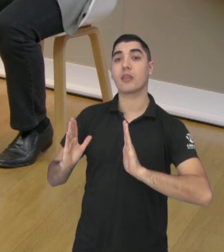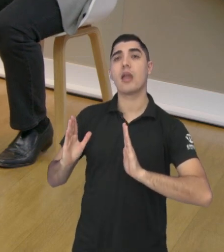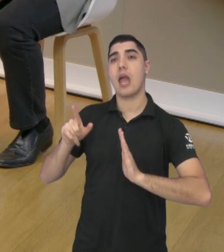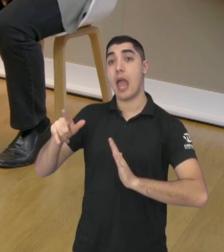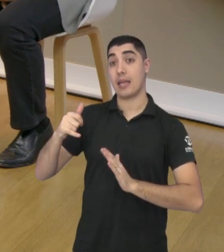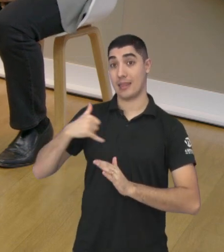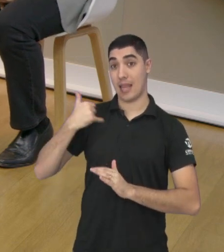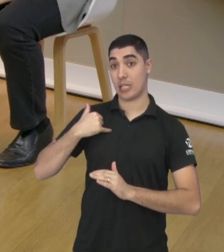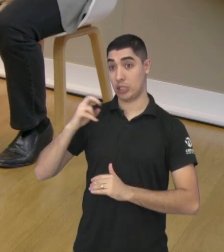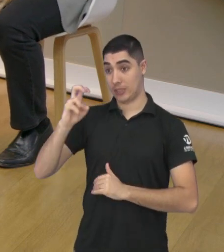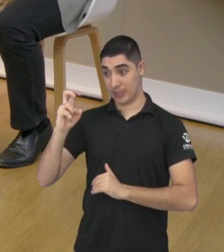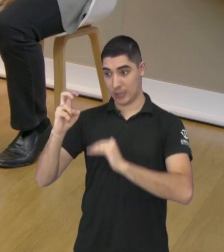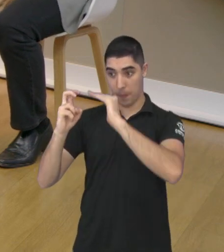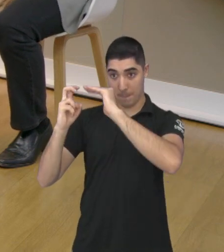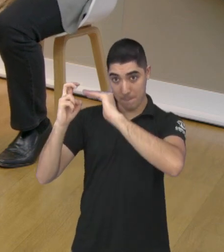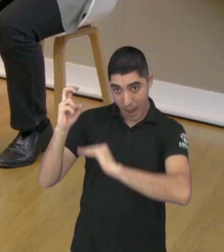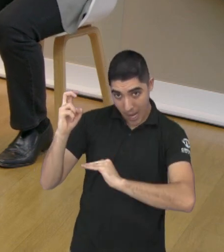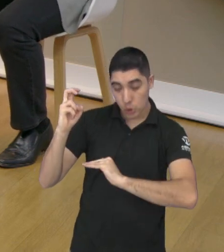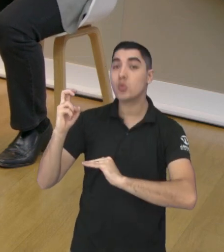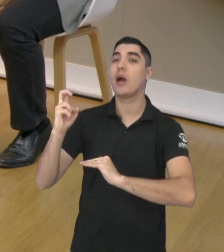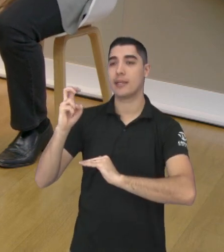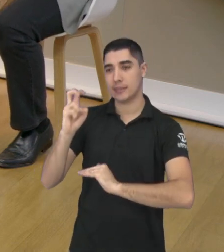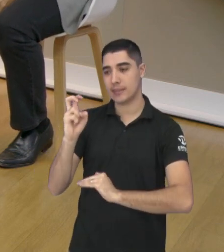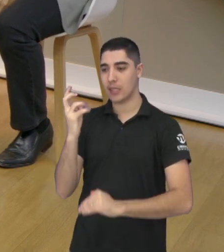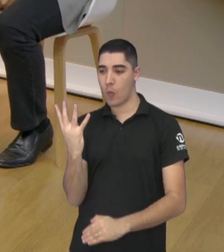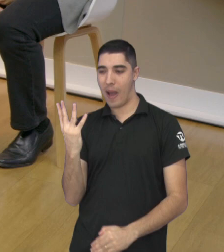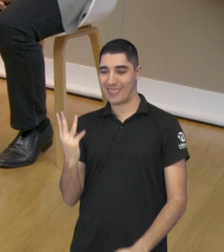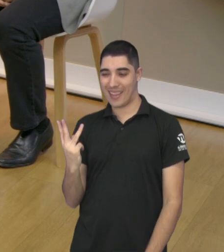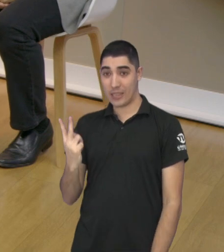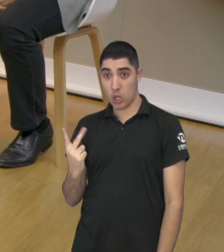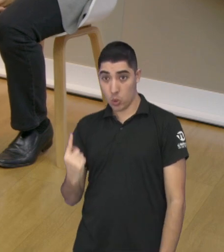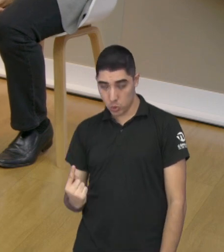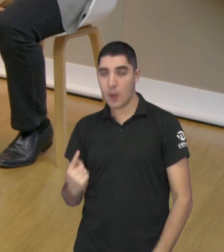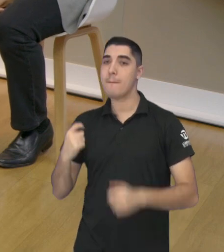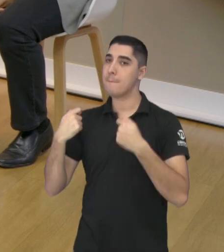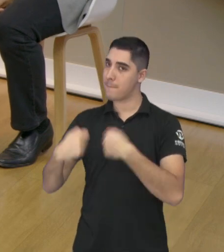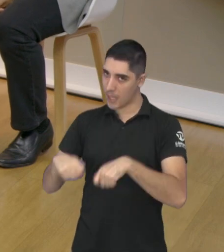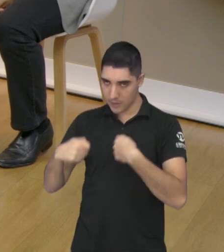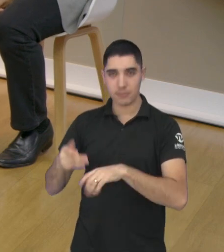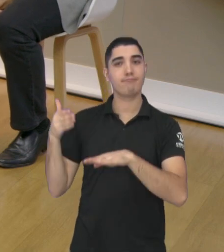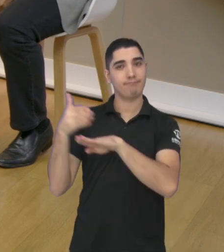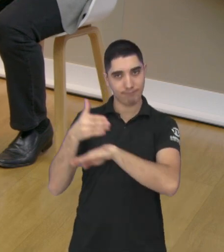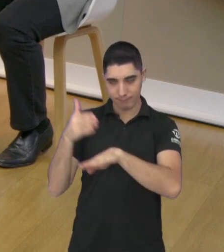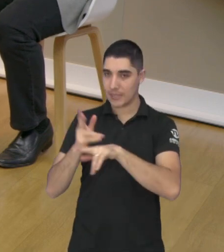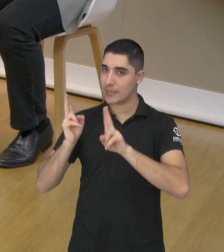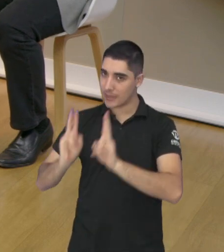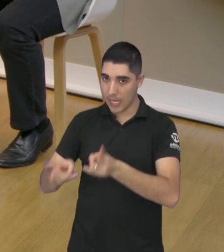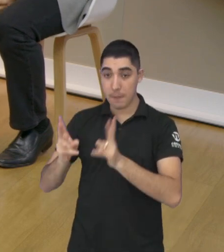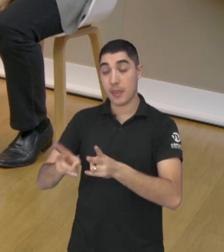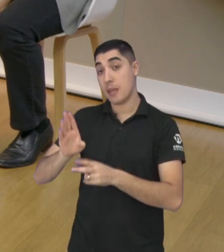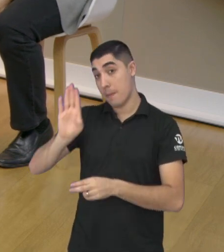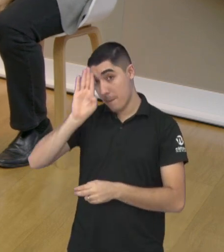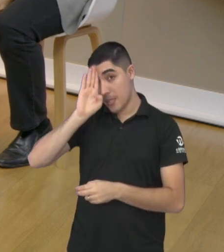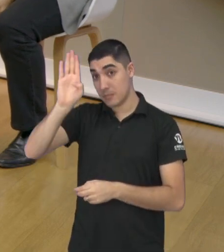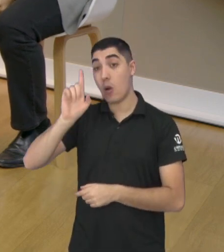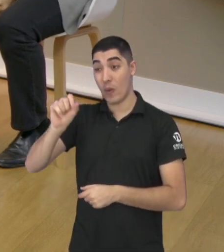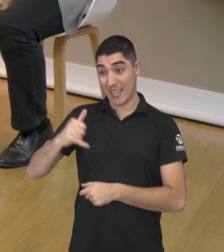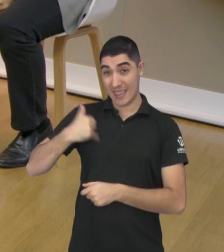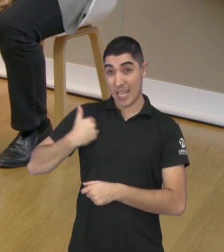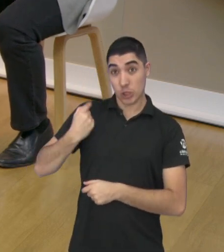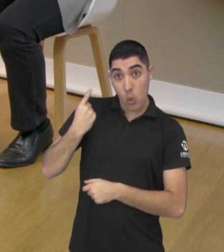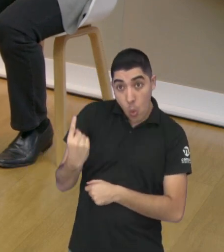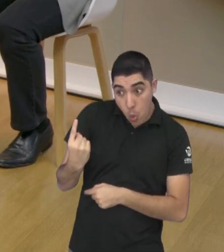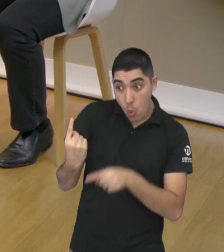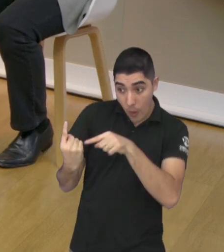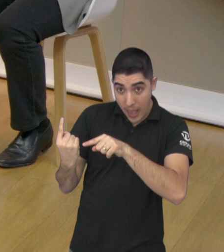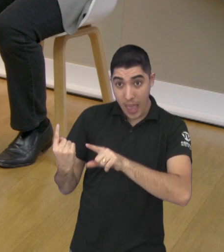as abaixo de 5 anos, principalmente abaixo dos 2 anos de idade. E especificamente no primeiro ano de